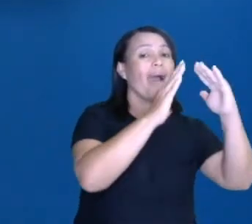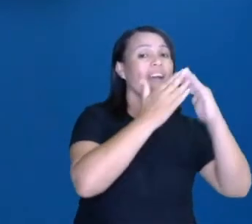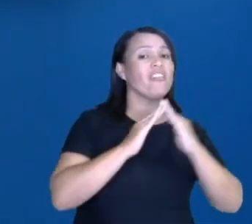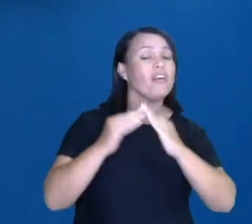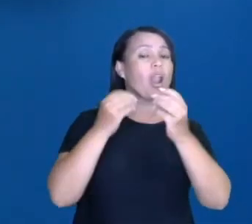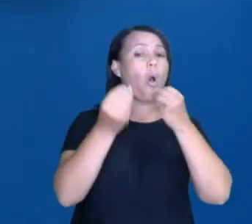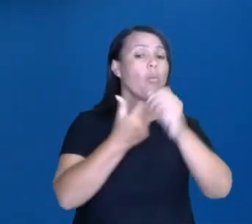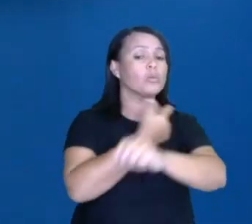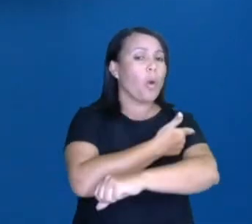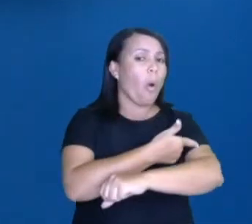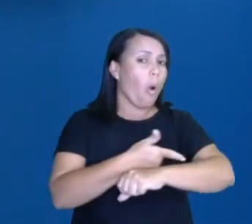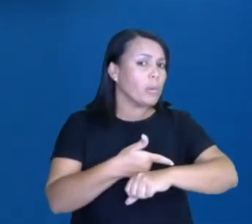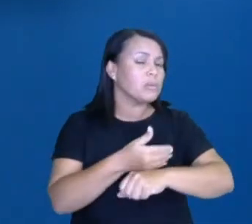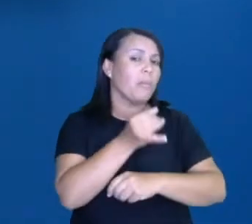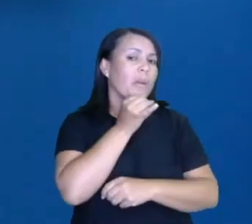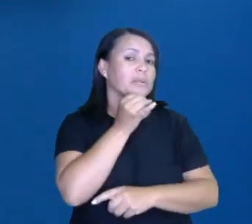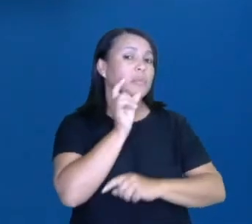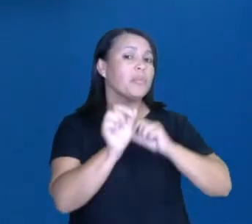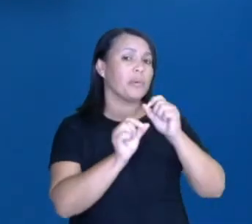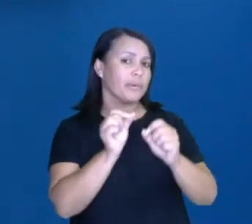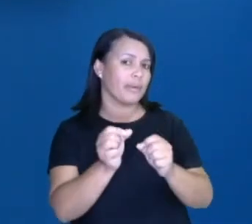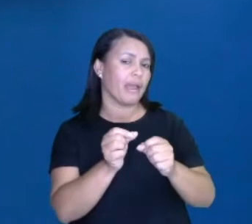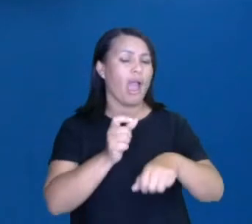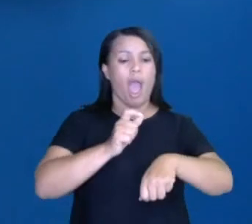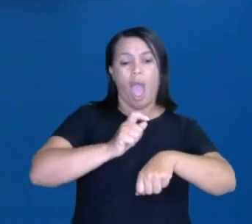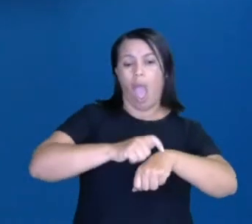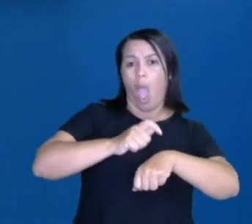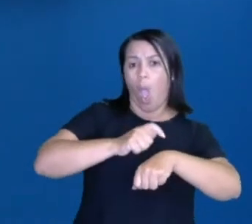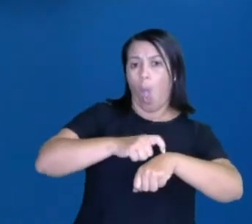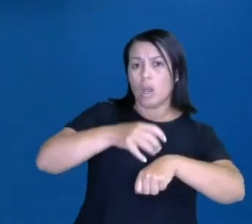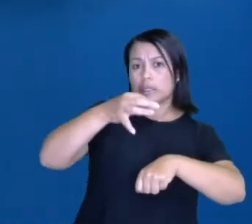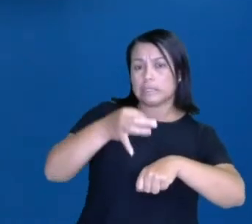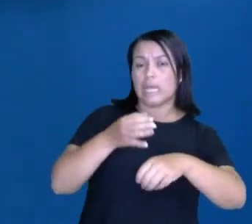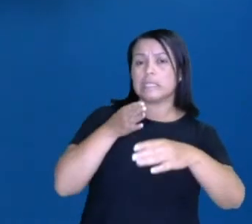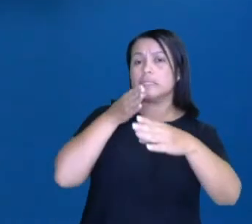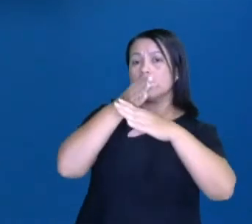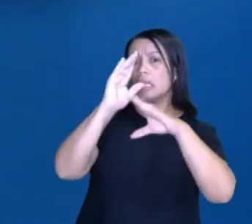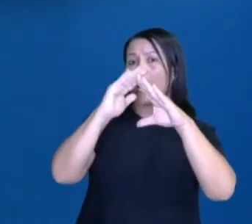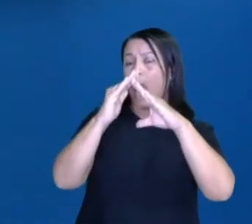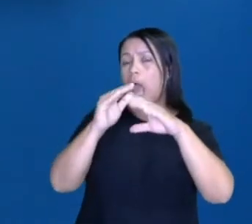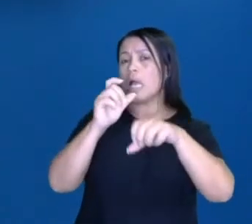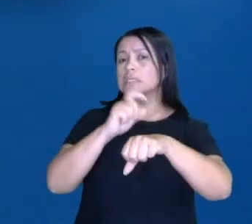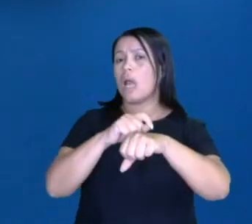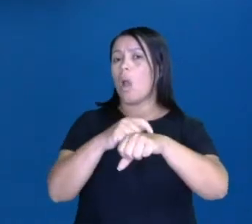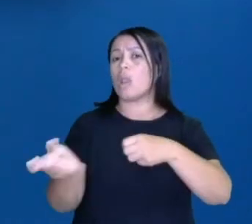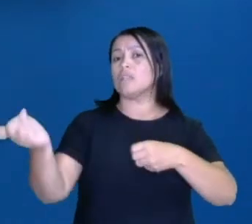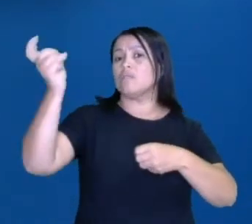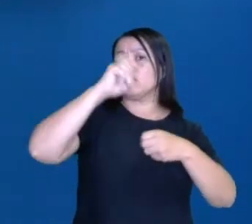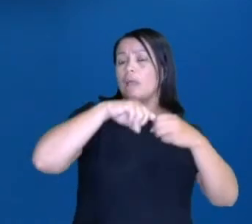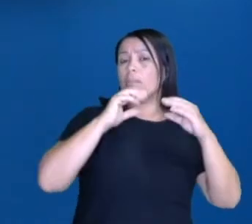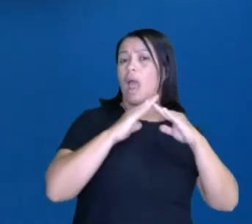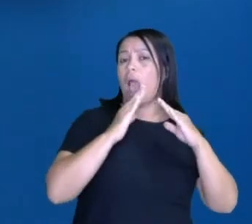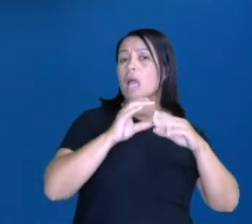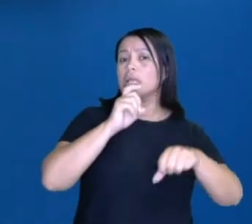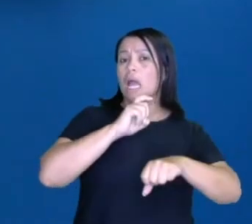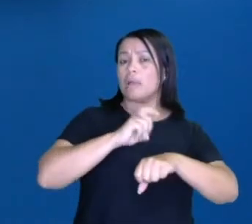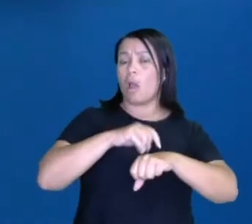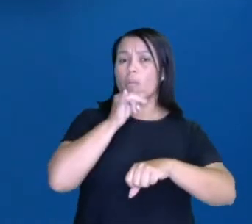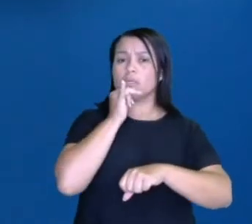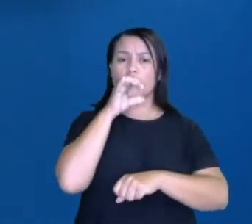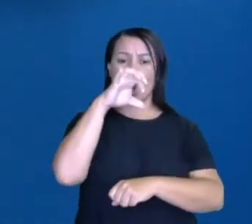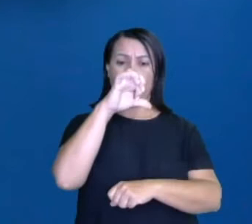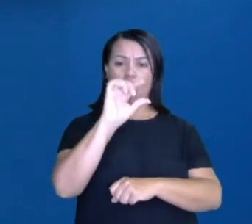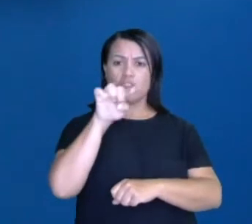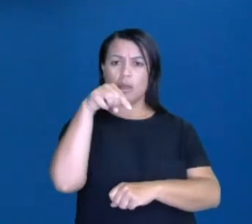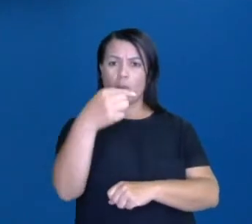vai se comportar, como, por exemplo, determinar o horário que se entra e que se sai em casa, o toque de recolher, depois das 9 horas